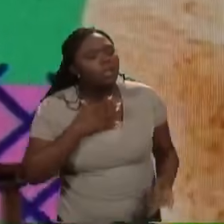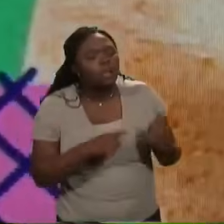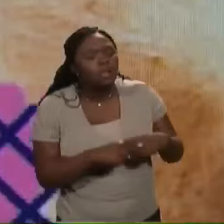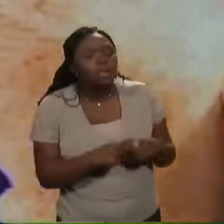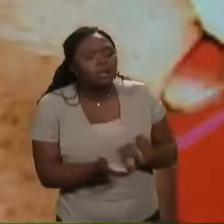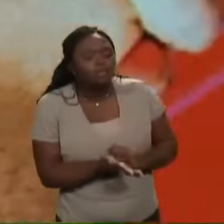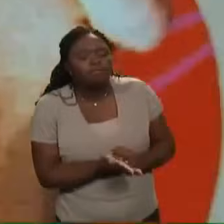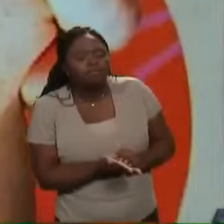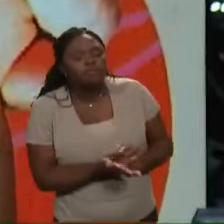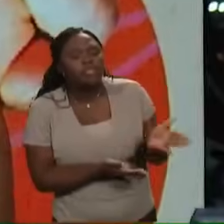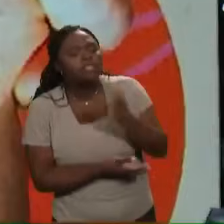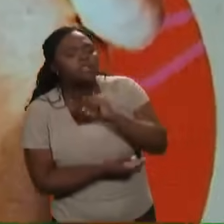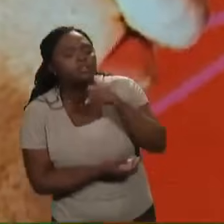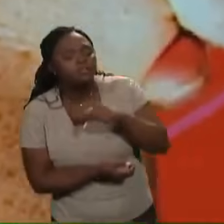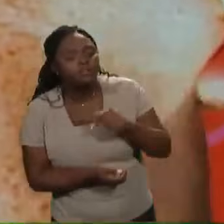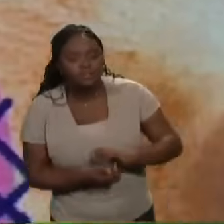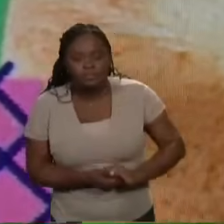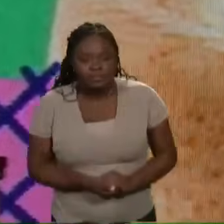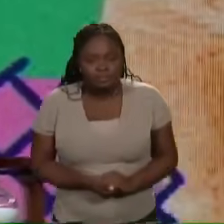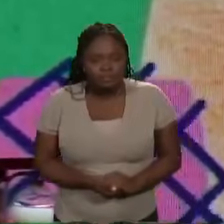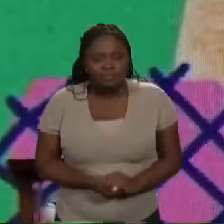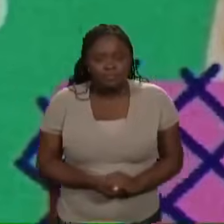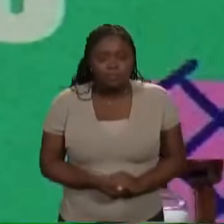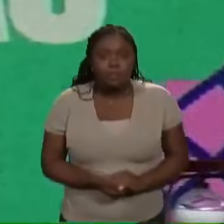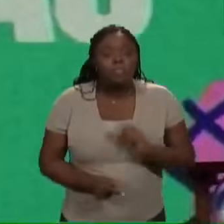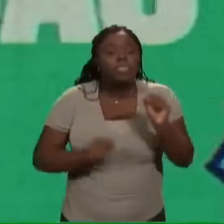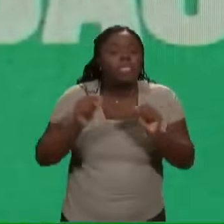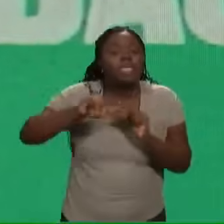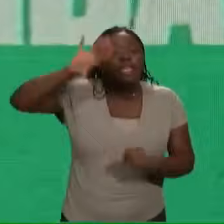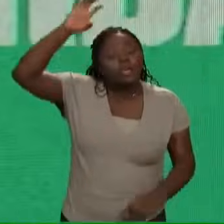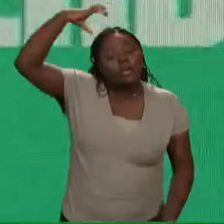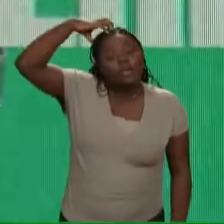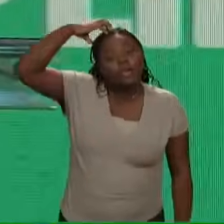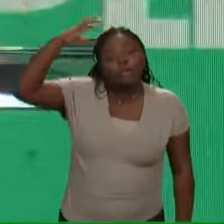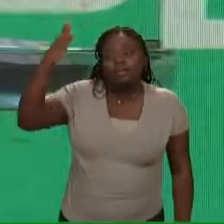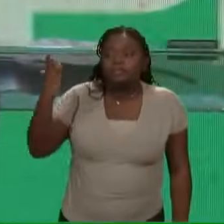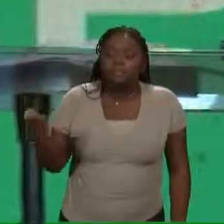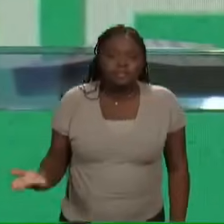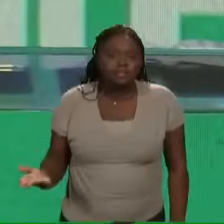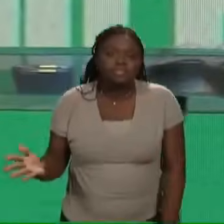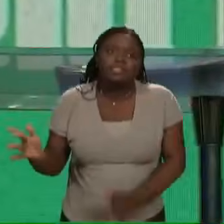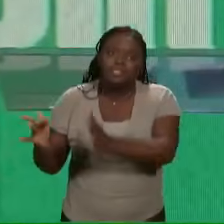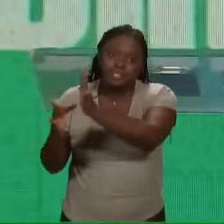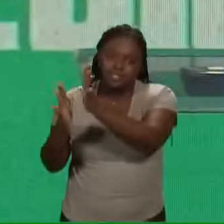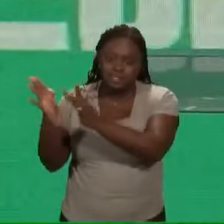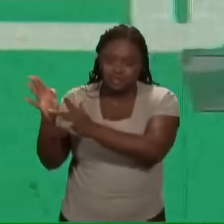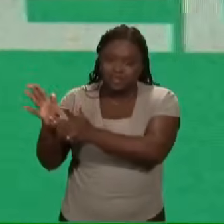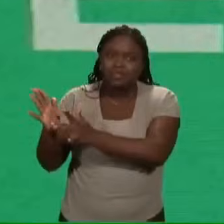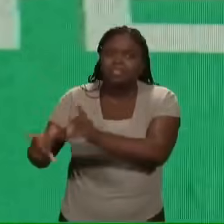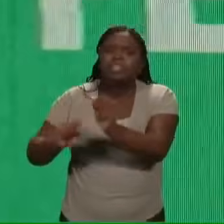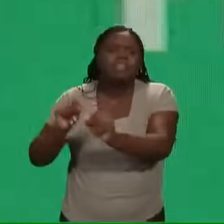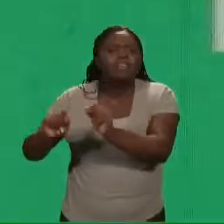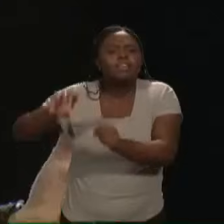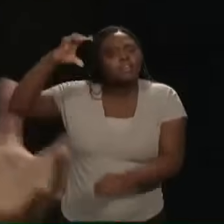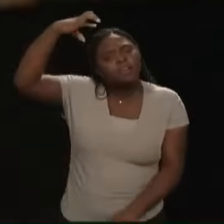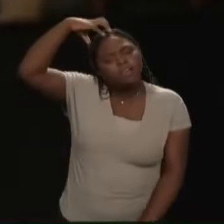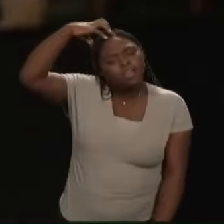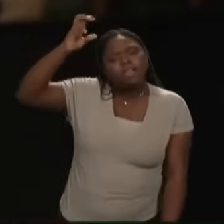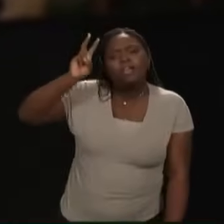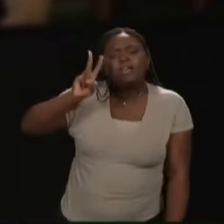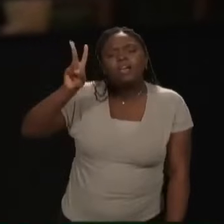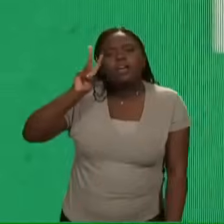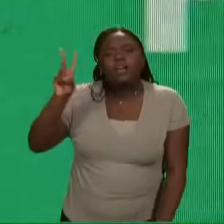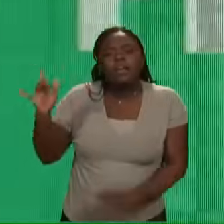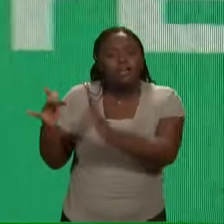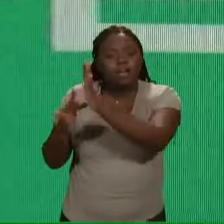coçando. Traz ele aqui. Gente, quem é o rei dessa história, gente? Jesus. Quem é o rei da história?